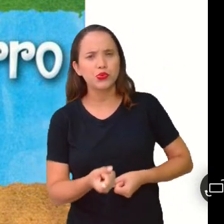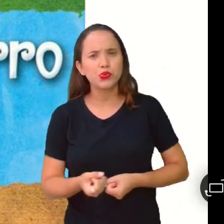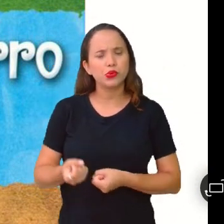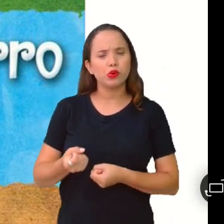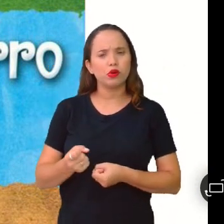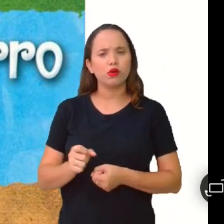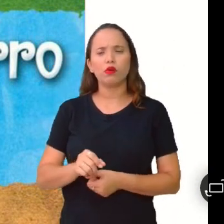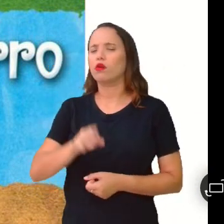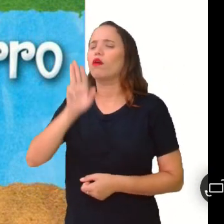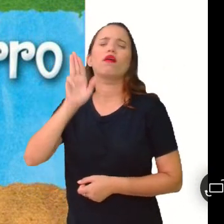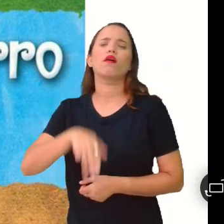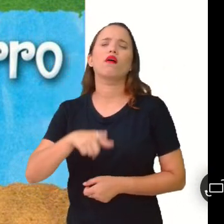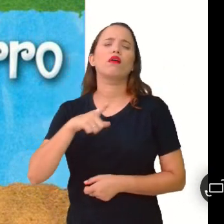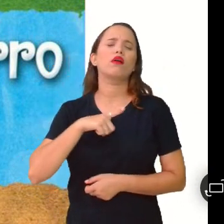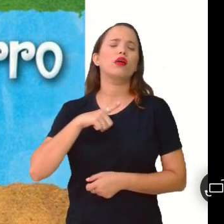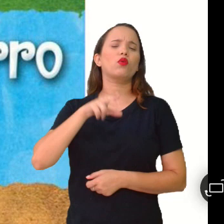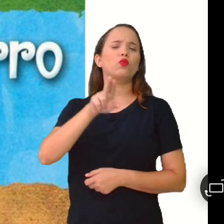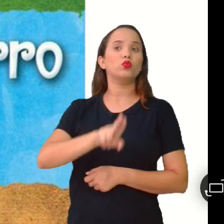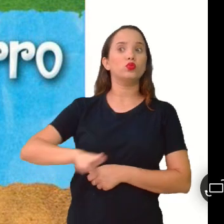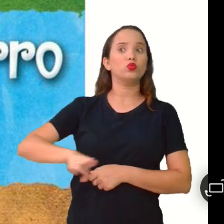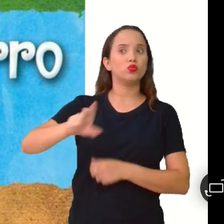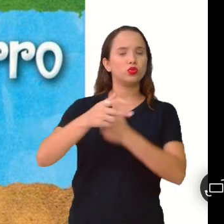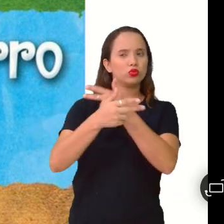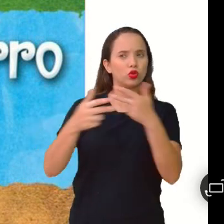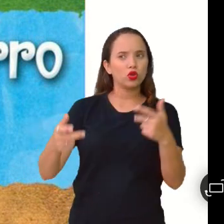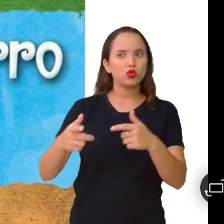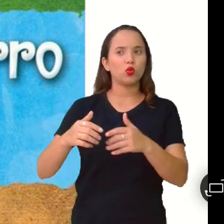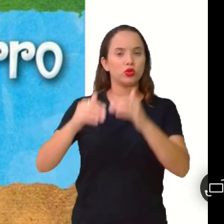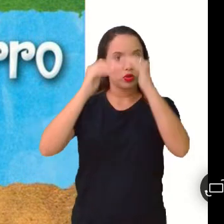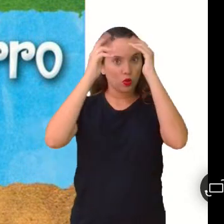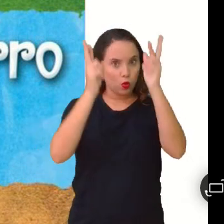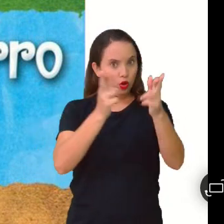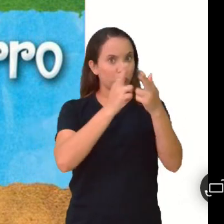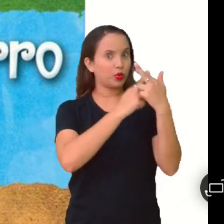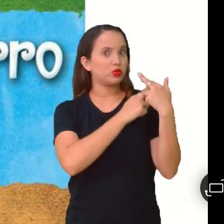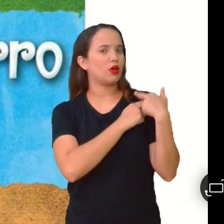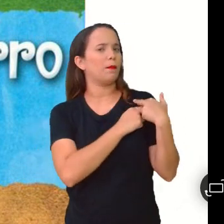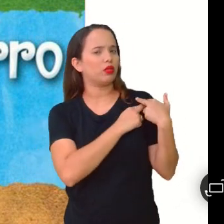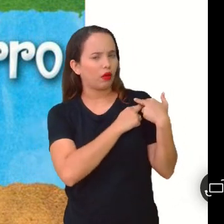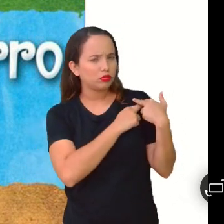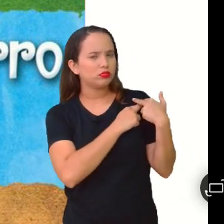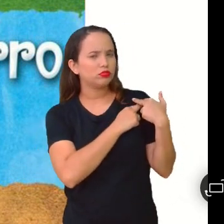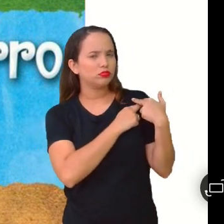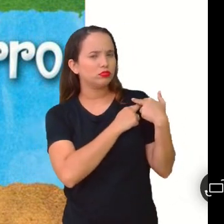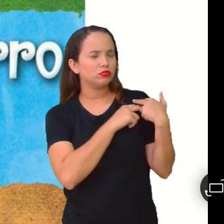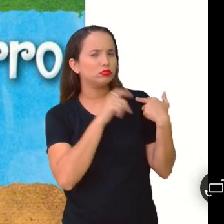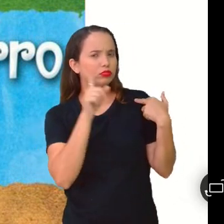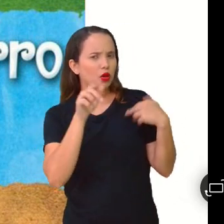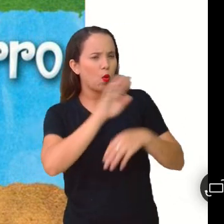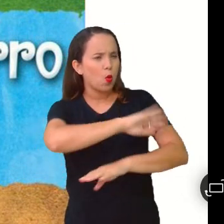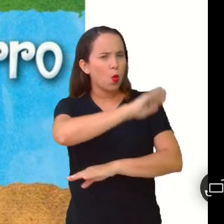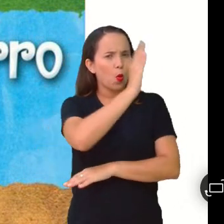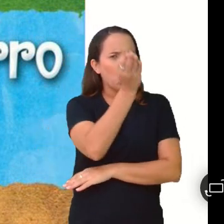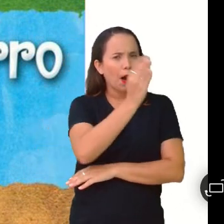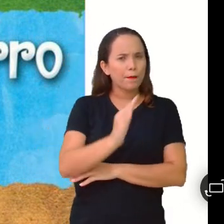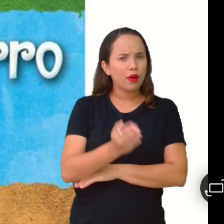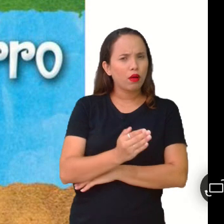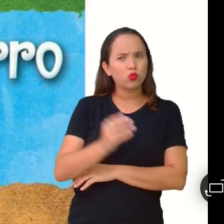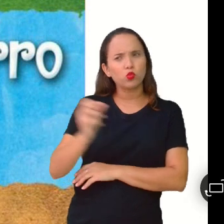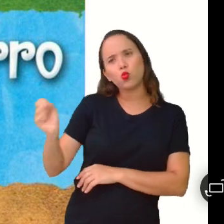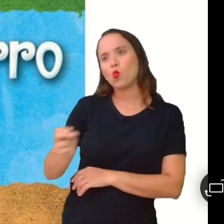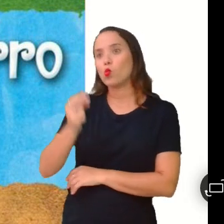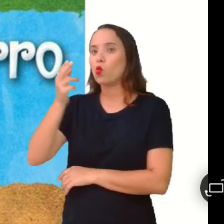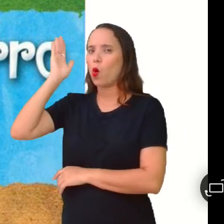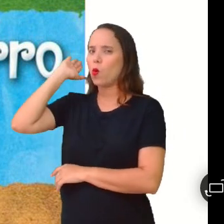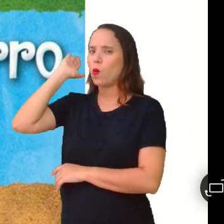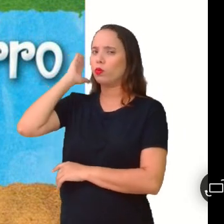está utilizando o recurso de forma responsável? Será que é o camelo? Será que é o burro? E